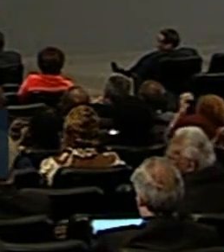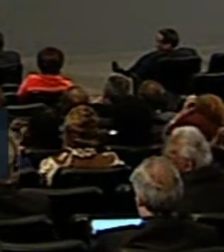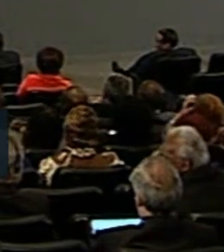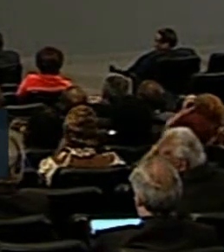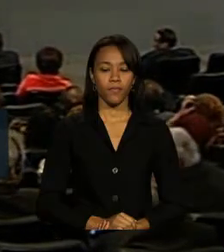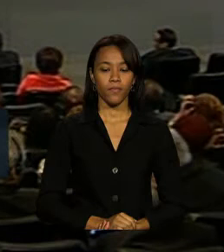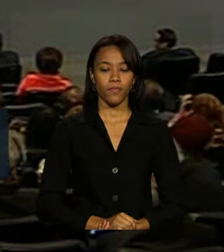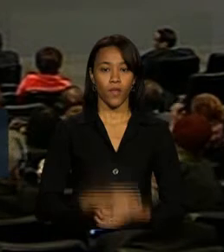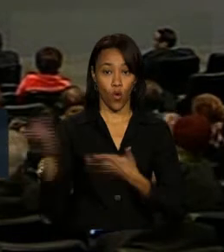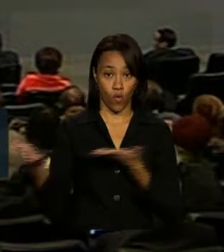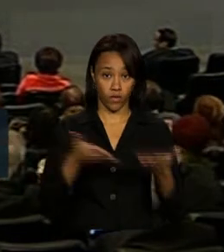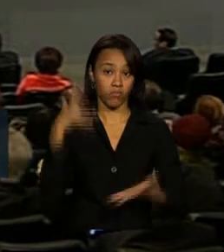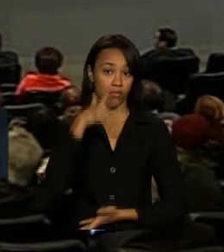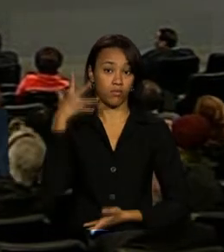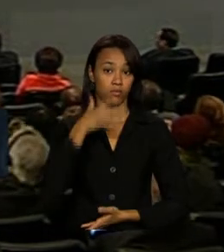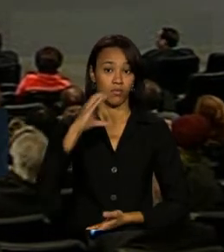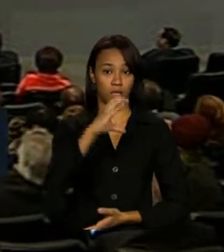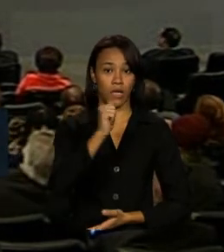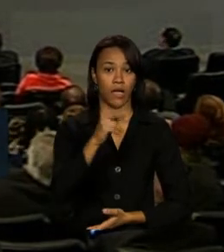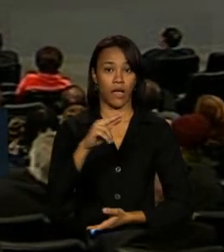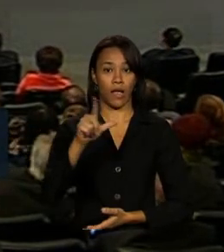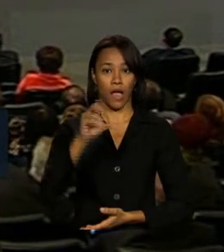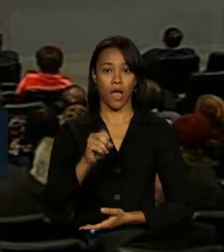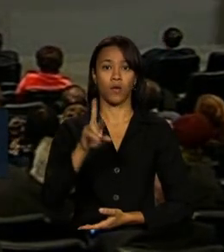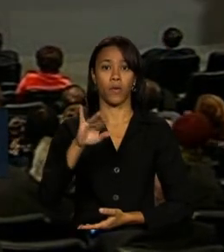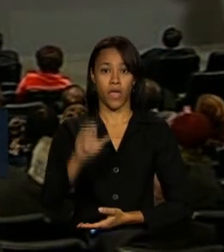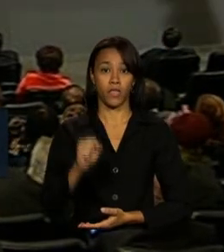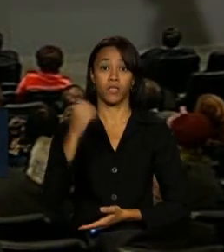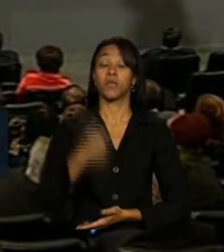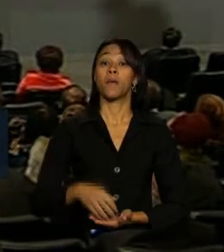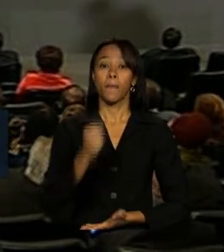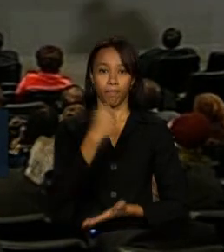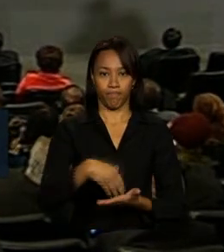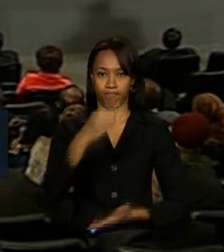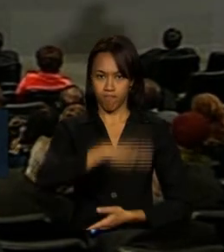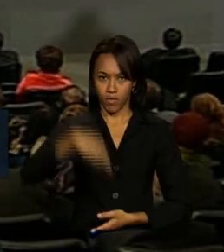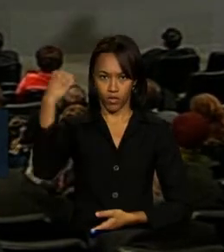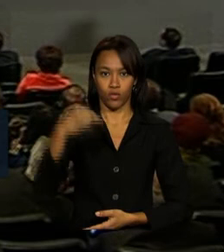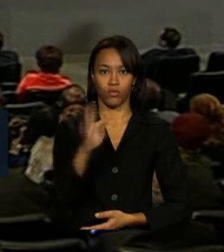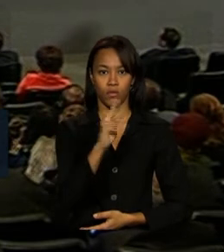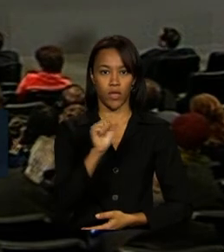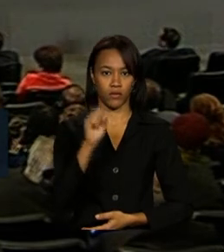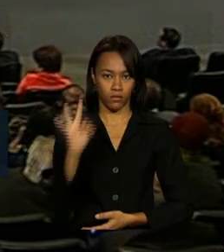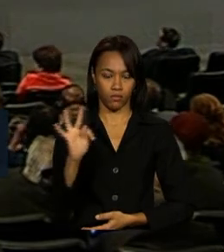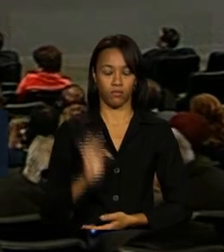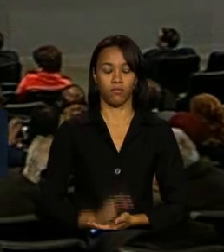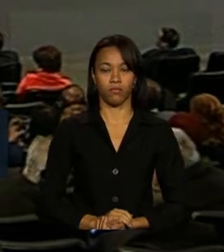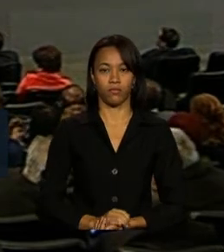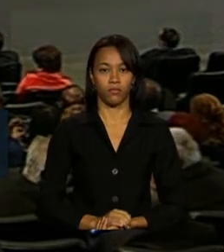Convidamos para fazer uso da palavra o senhor Carlos Alberto Reis de Paula, ministro do Tribunal Superior do Trabalho.